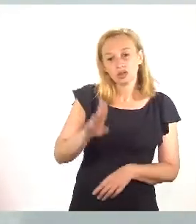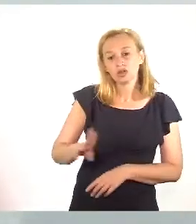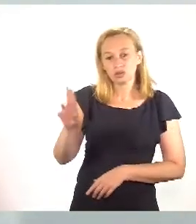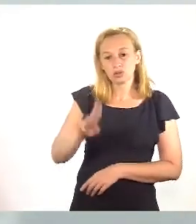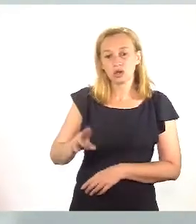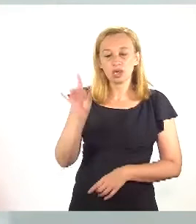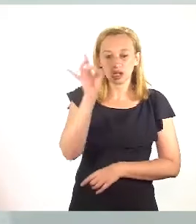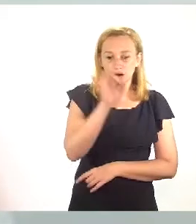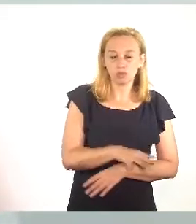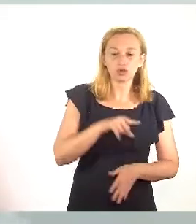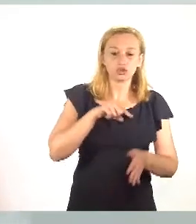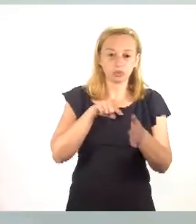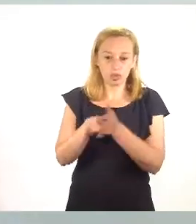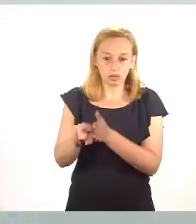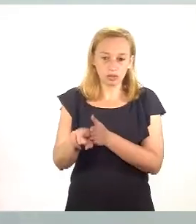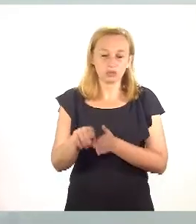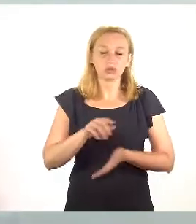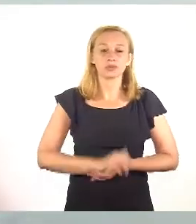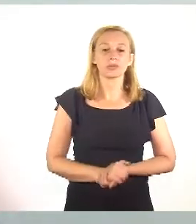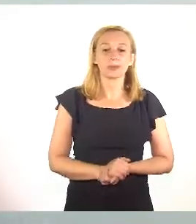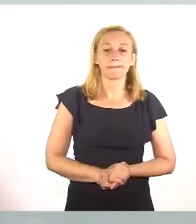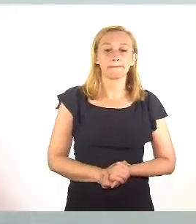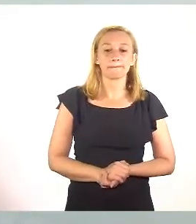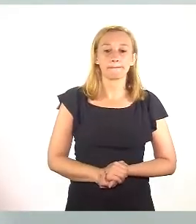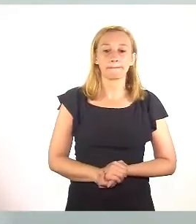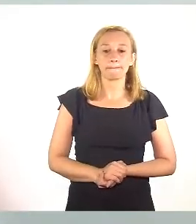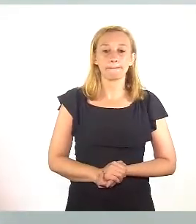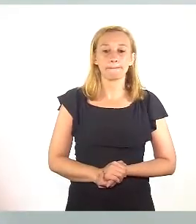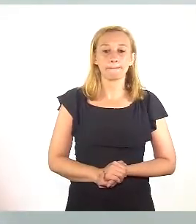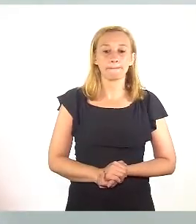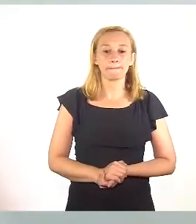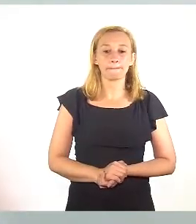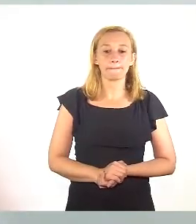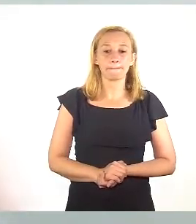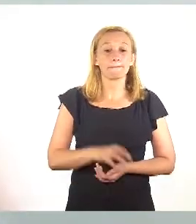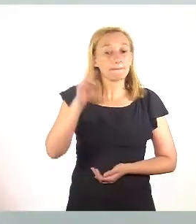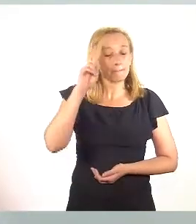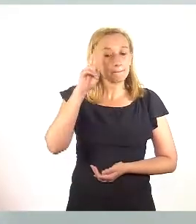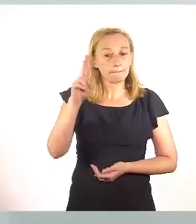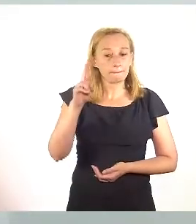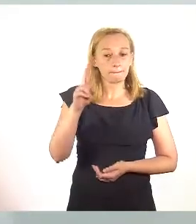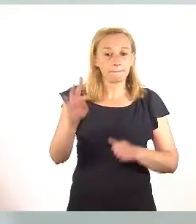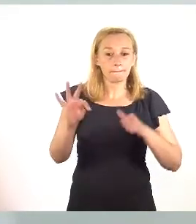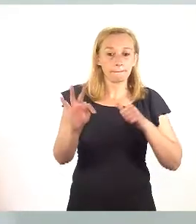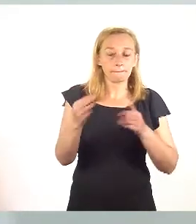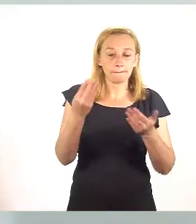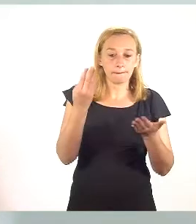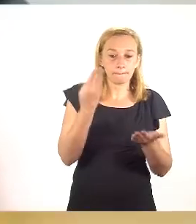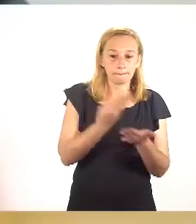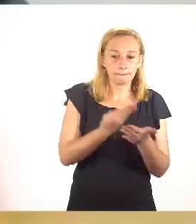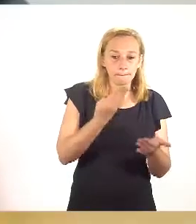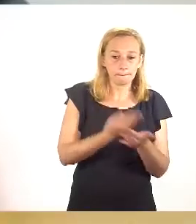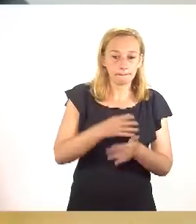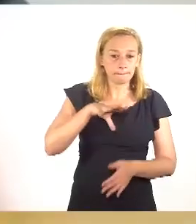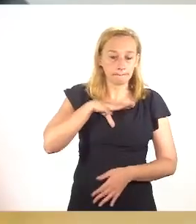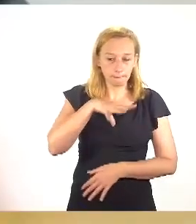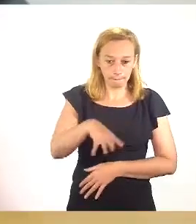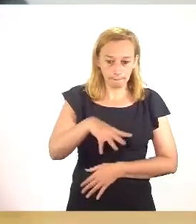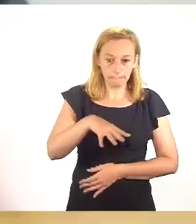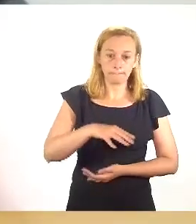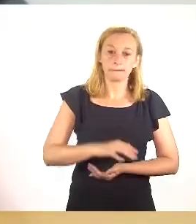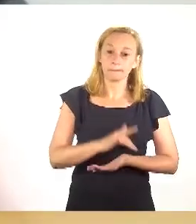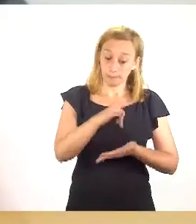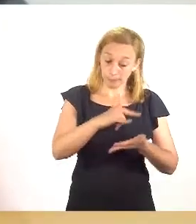última pergunta, que aí é técnica. O senhor estudou em Portugal. Perfeito. No seu